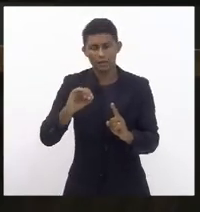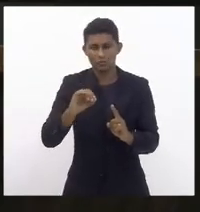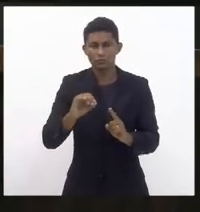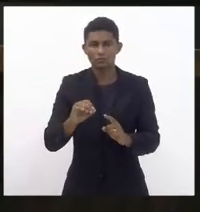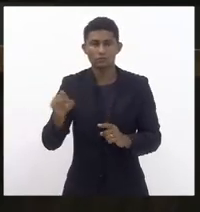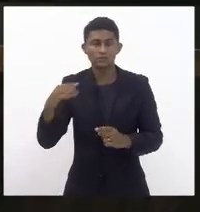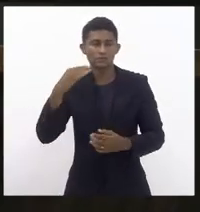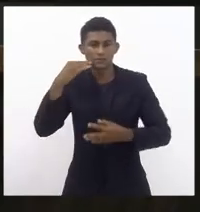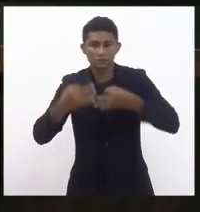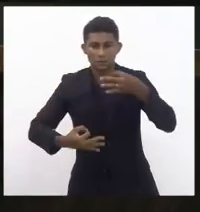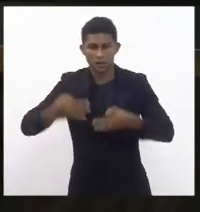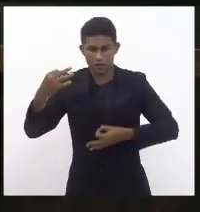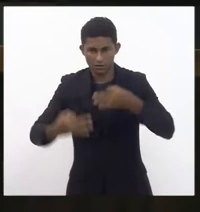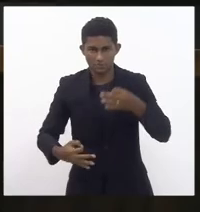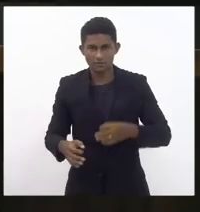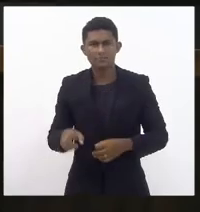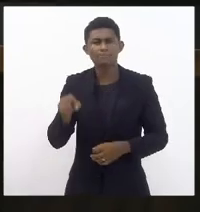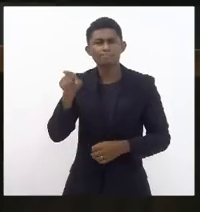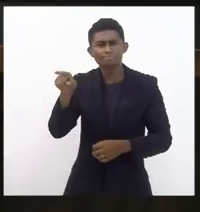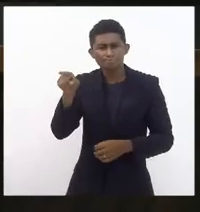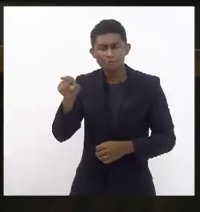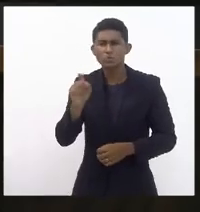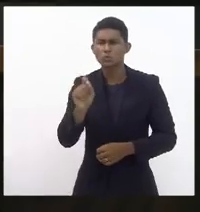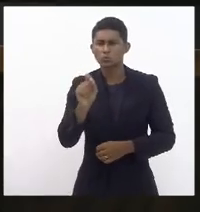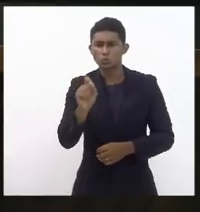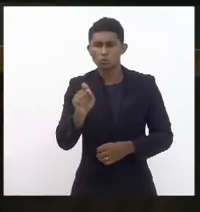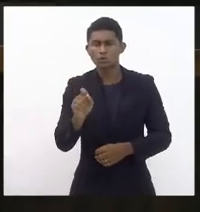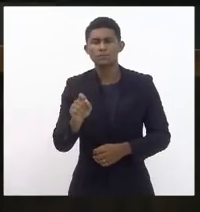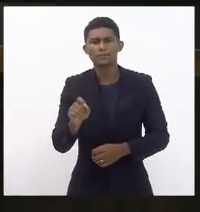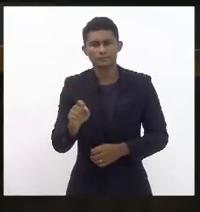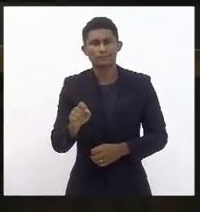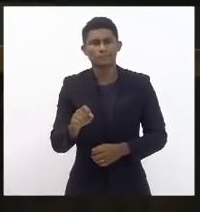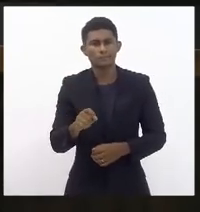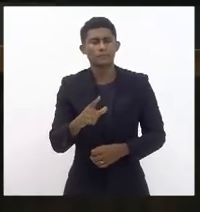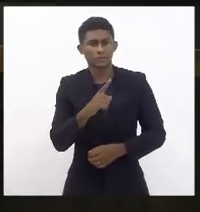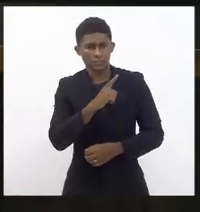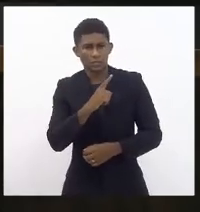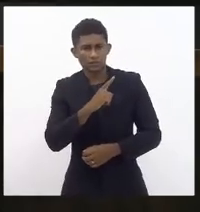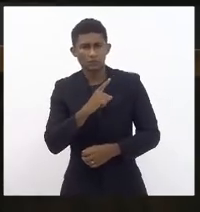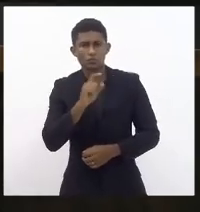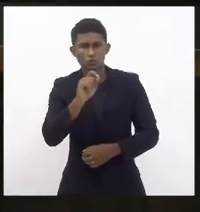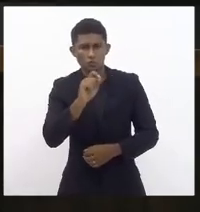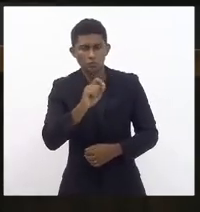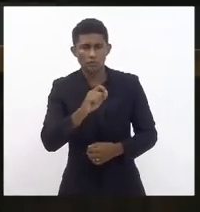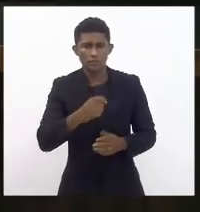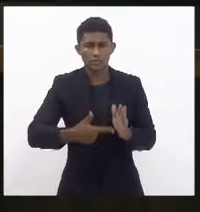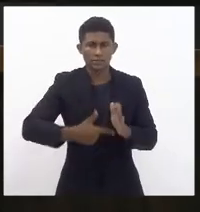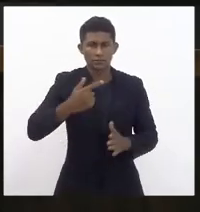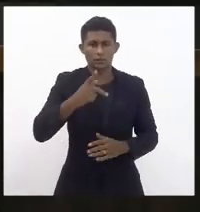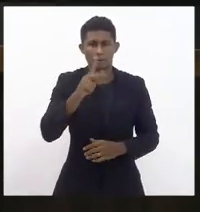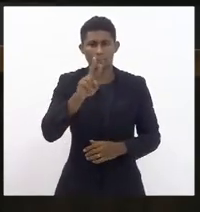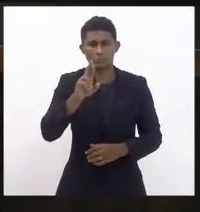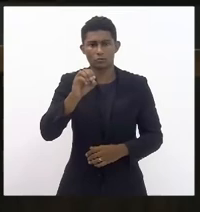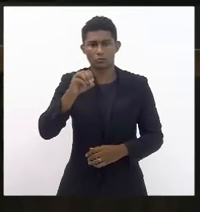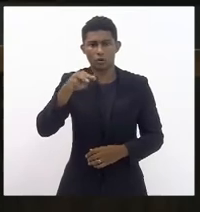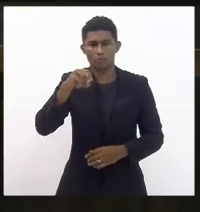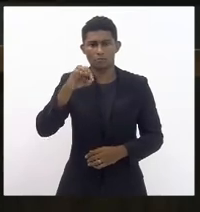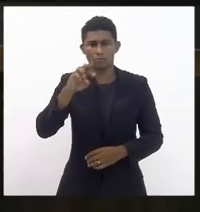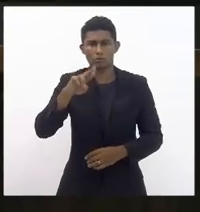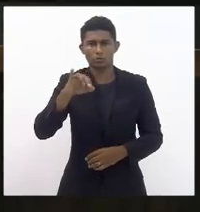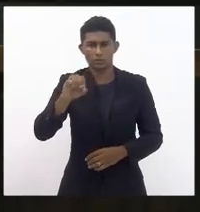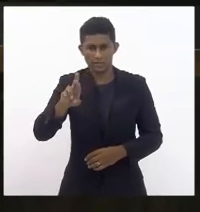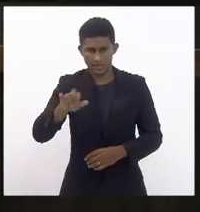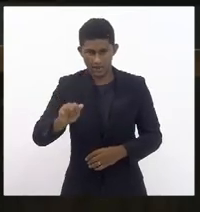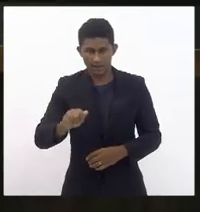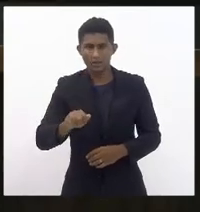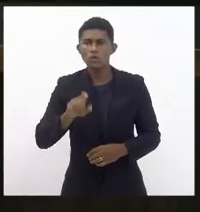de Justiça atendendo a uma demanda formulada pela 2ª promotoria de tutela coletiva e